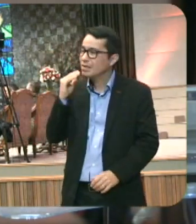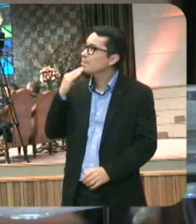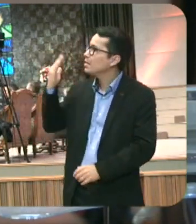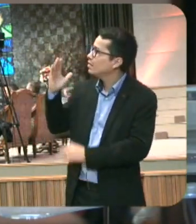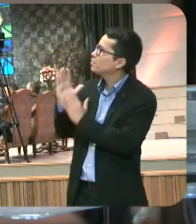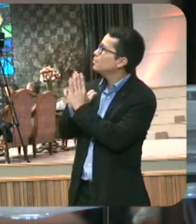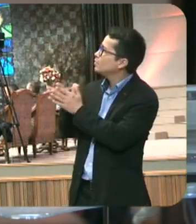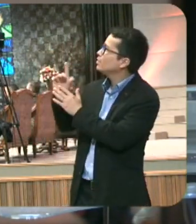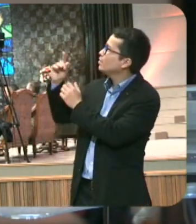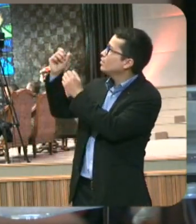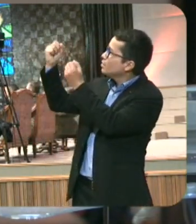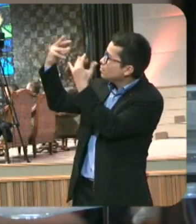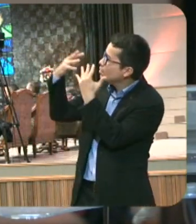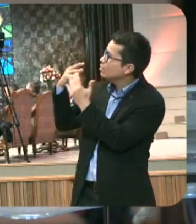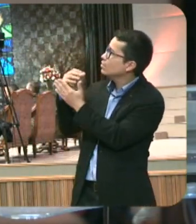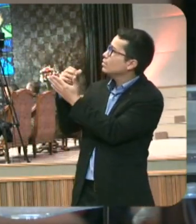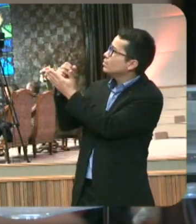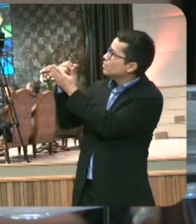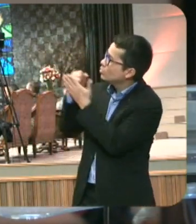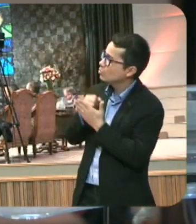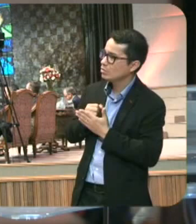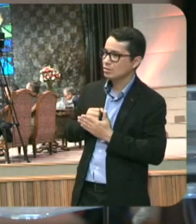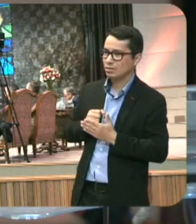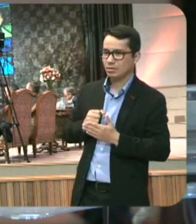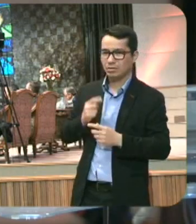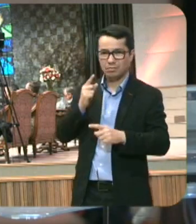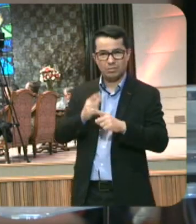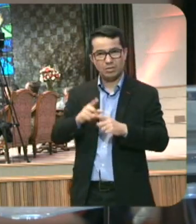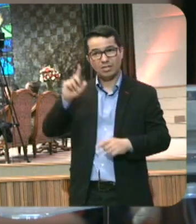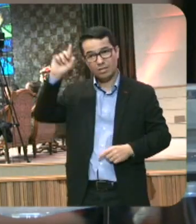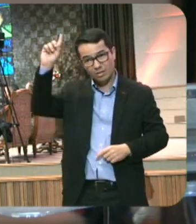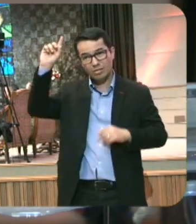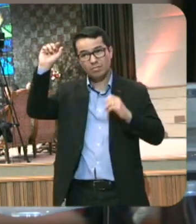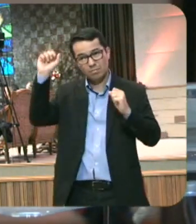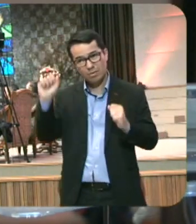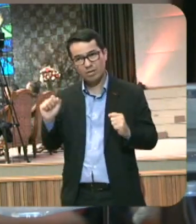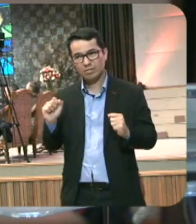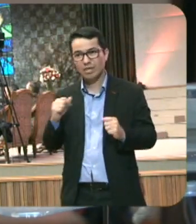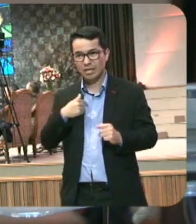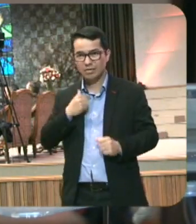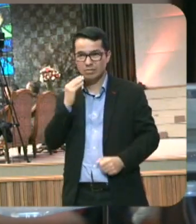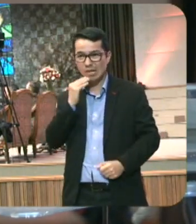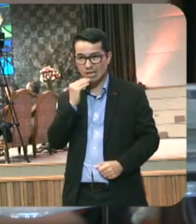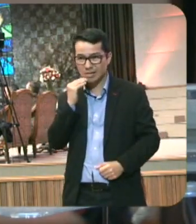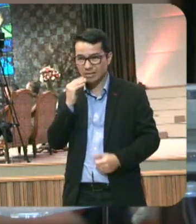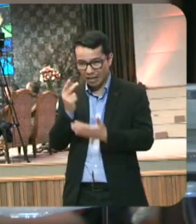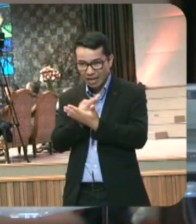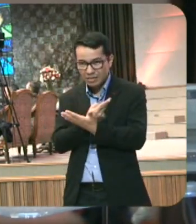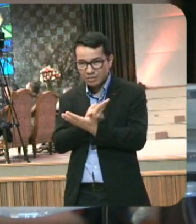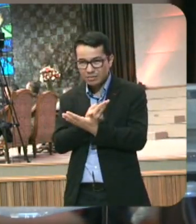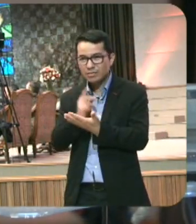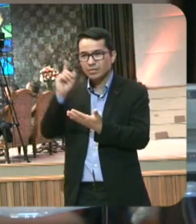Deus, Deus pode pegar até as nossas falhas e transformar em bênção.